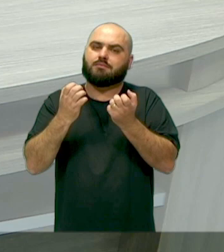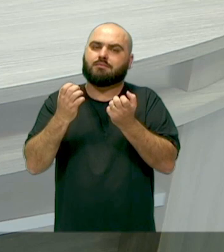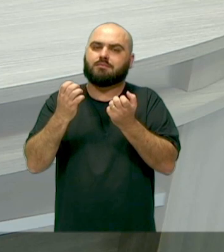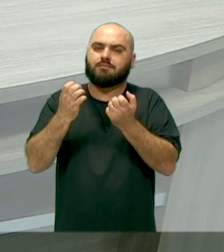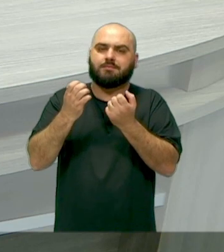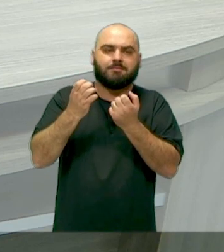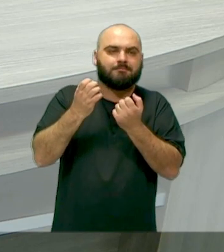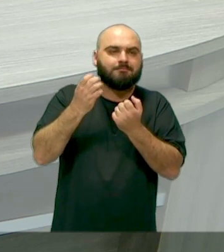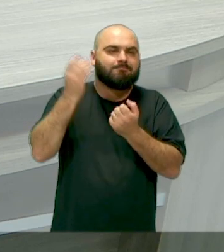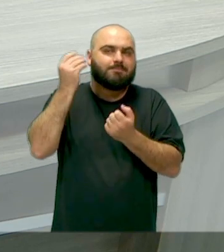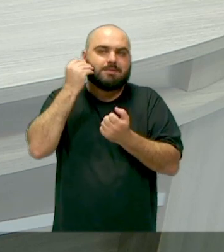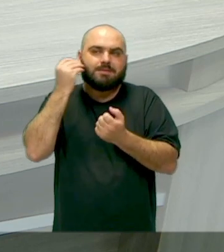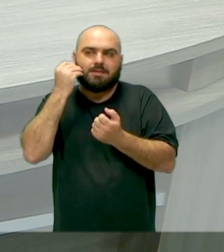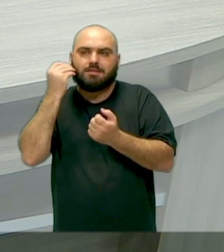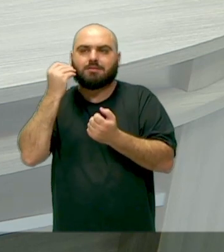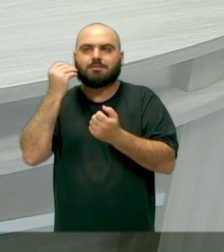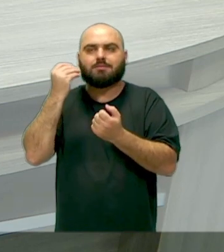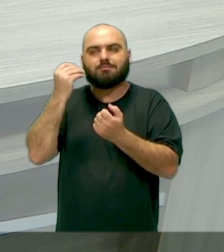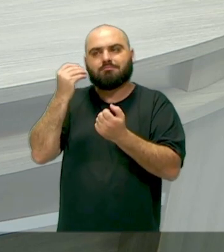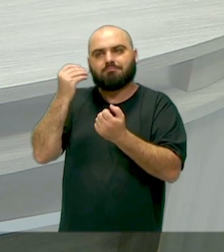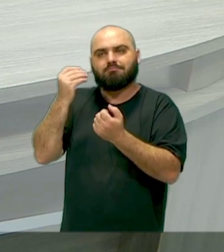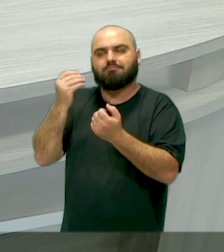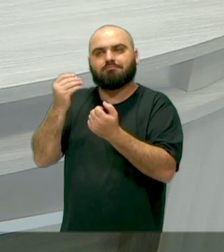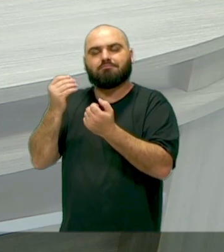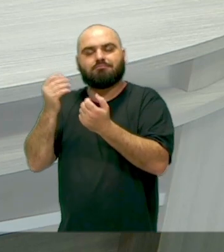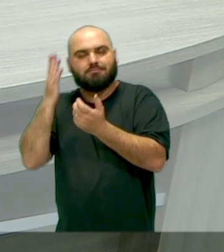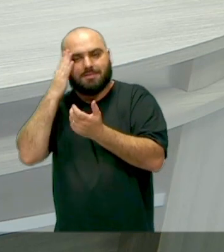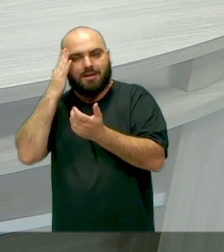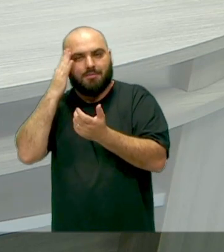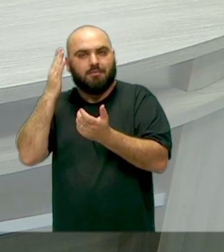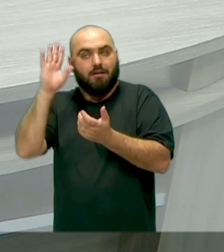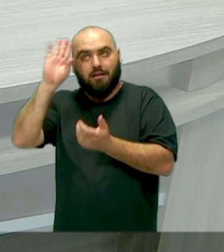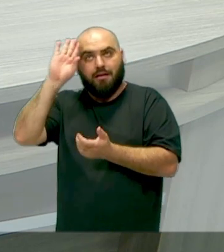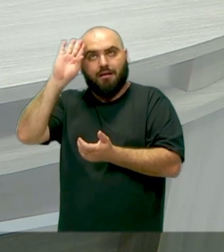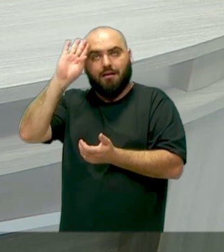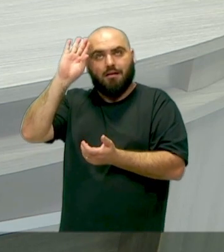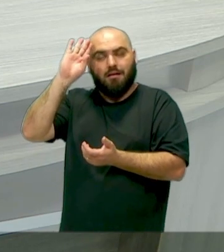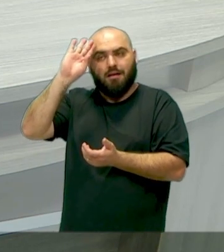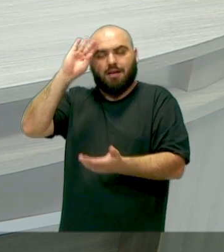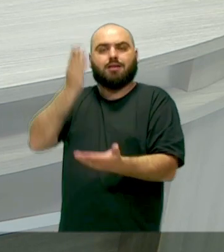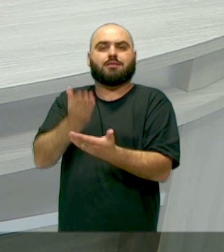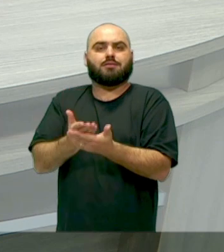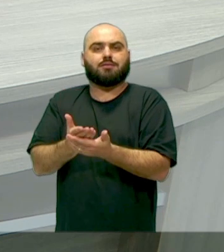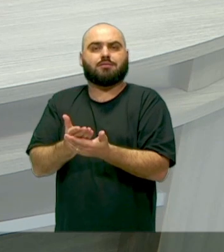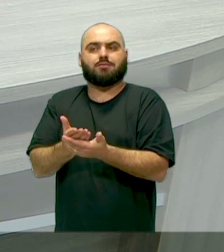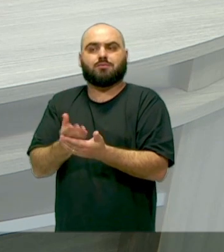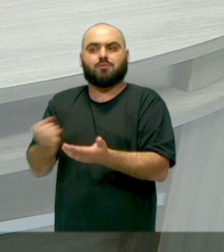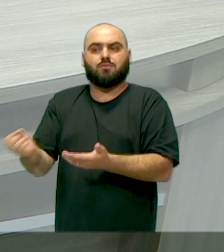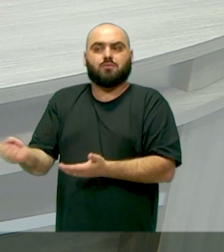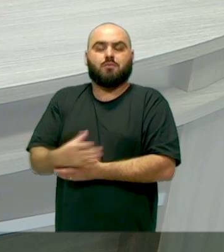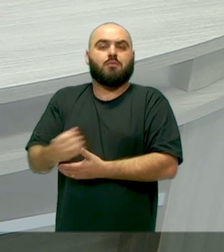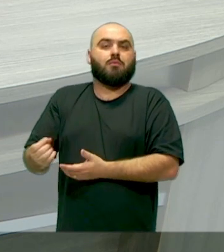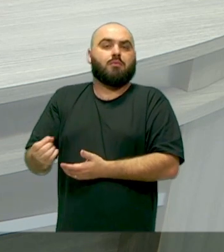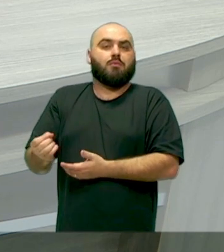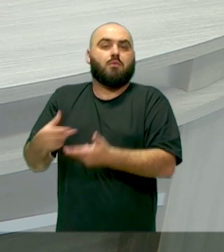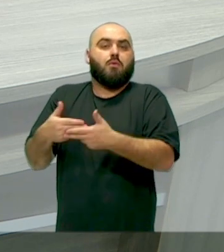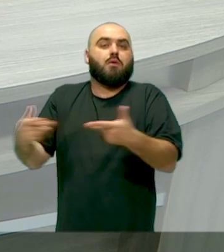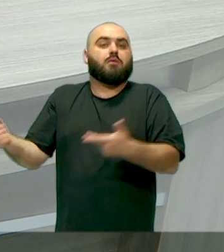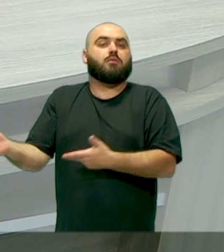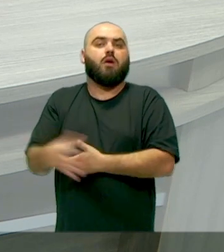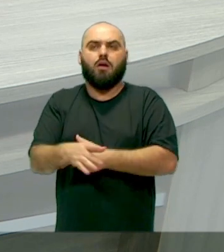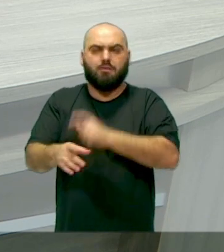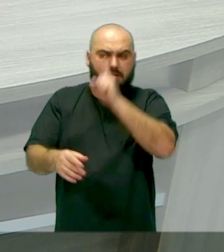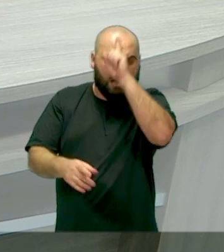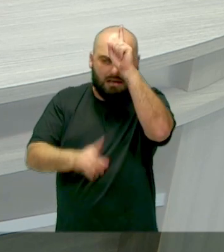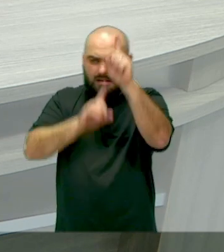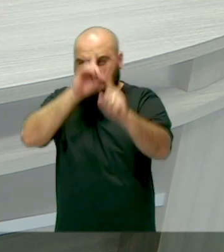estar passando uma, porque eu acredito na renovação, né? Acredito na oxigenação, novas ideias,